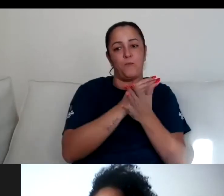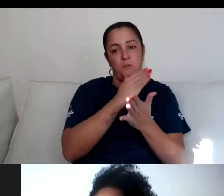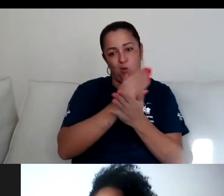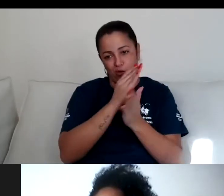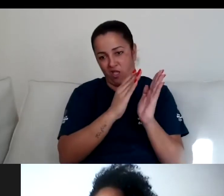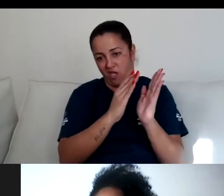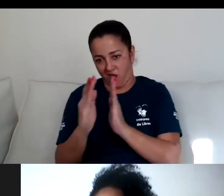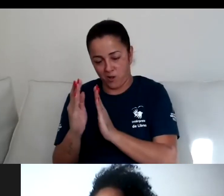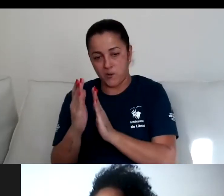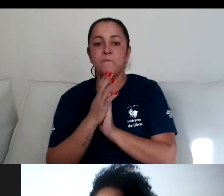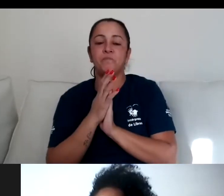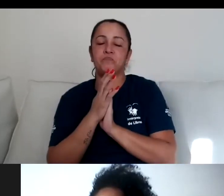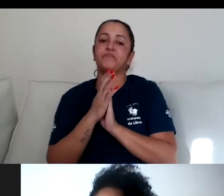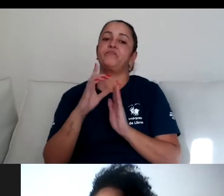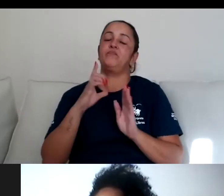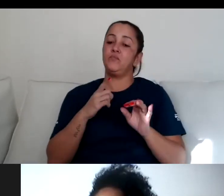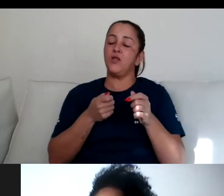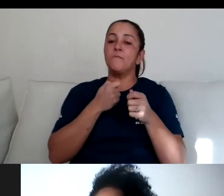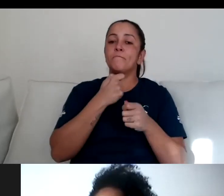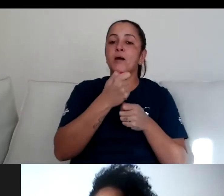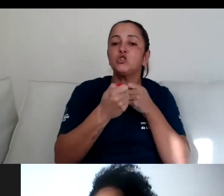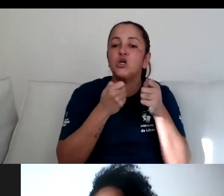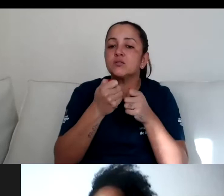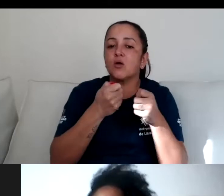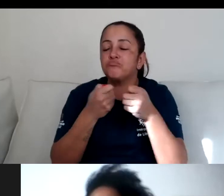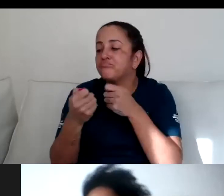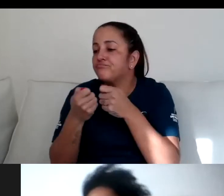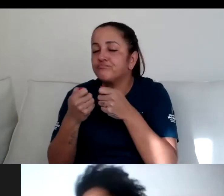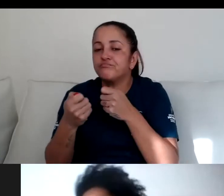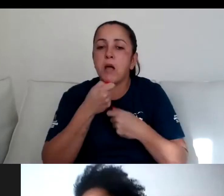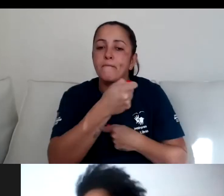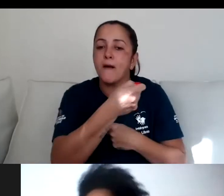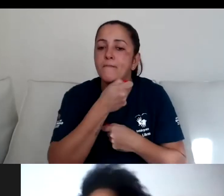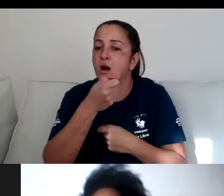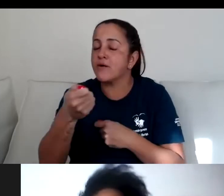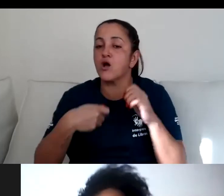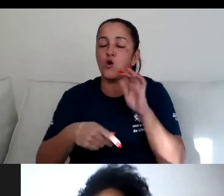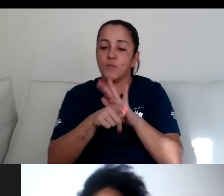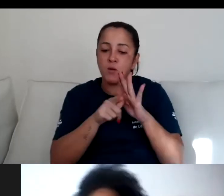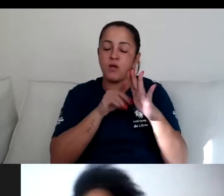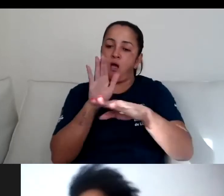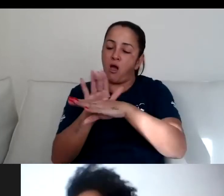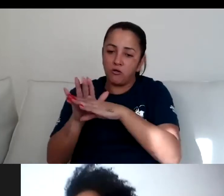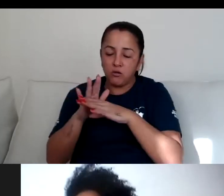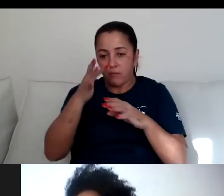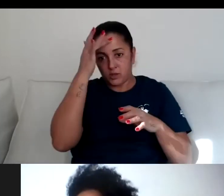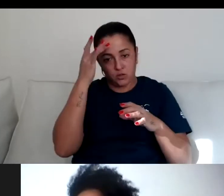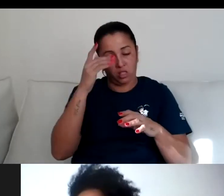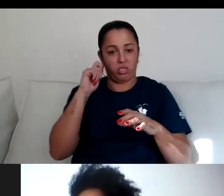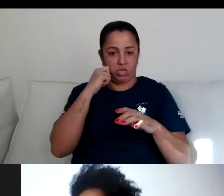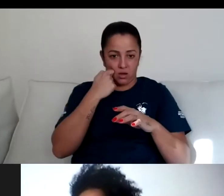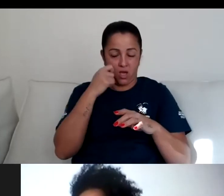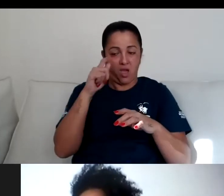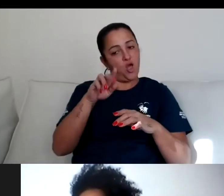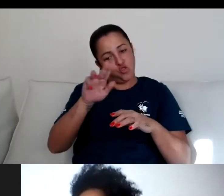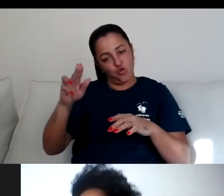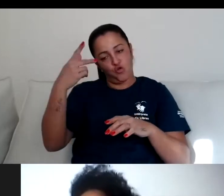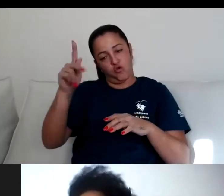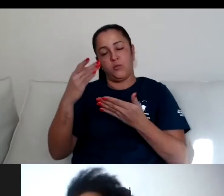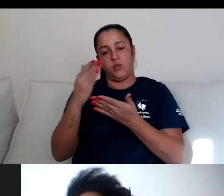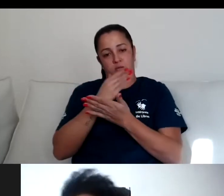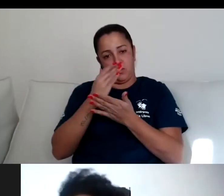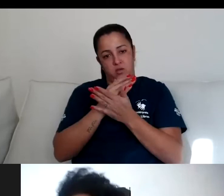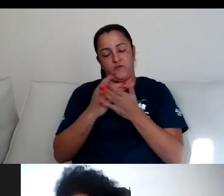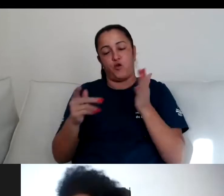para a Construção da Identidade Negra. Este é o nome do livro. Uma versão parcialmente modificada de sua dissertação